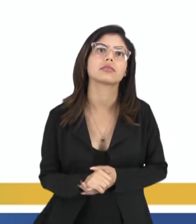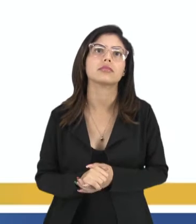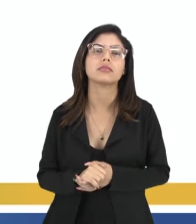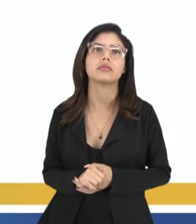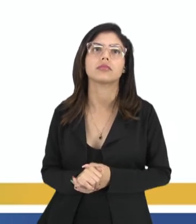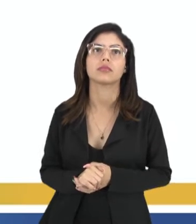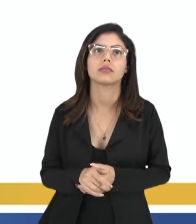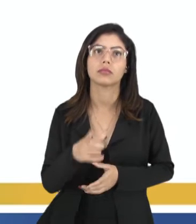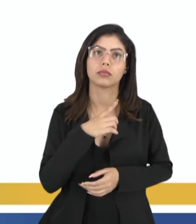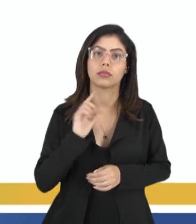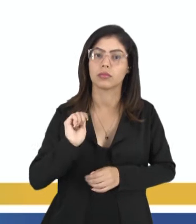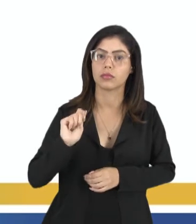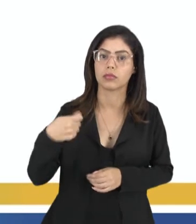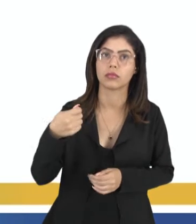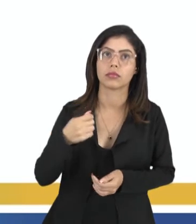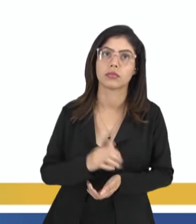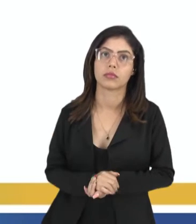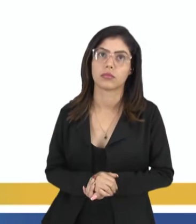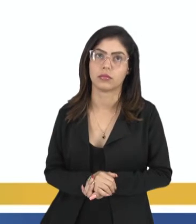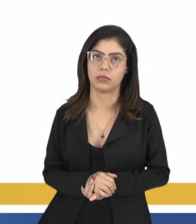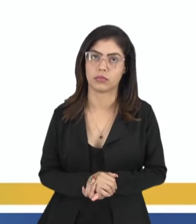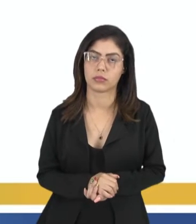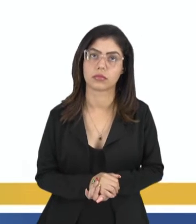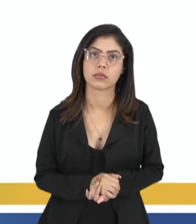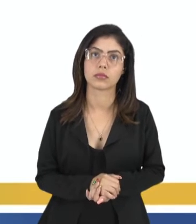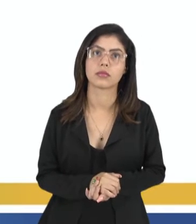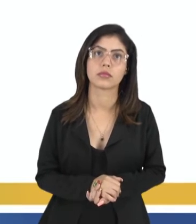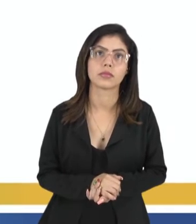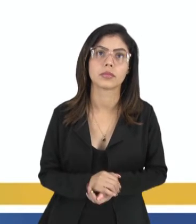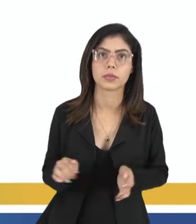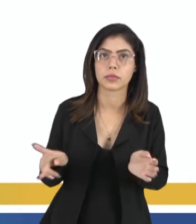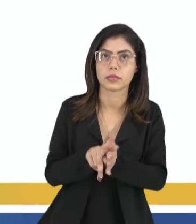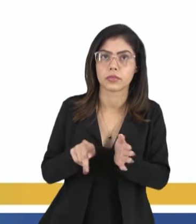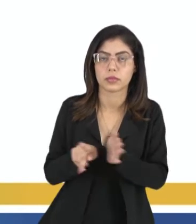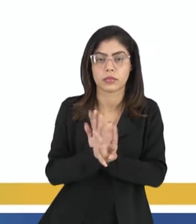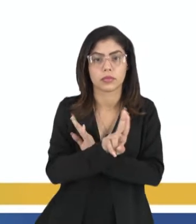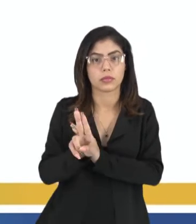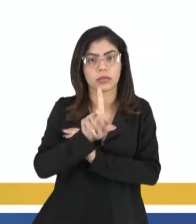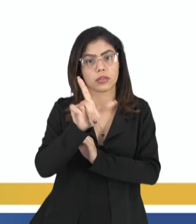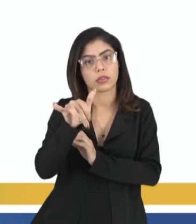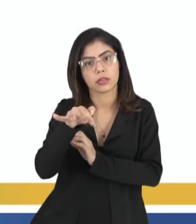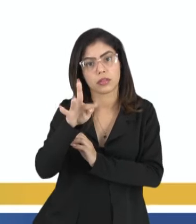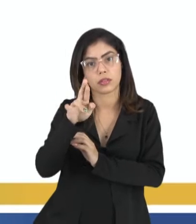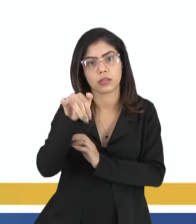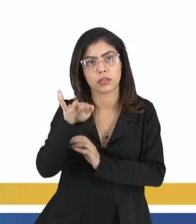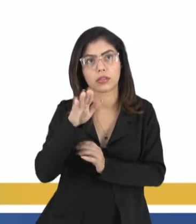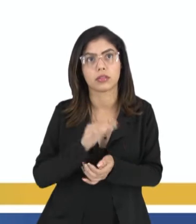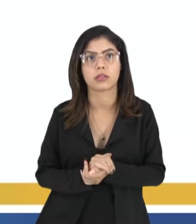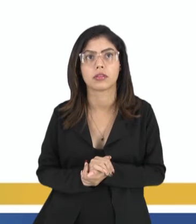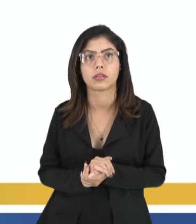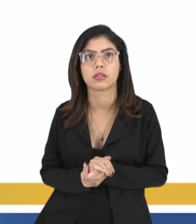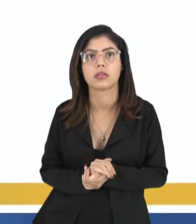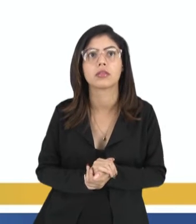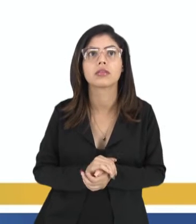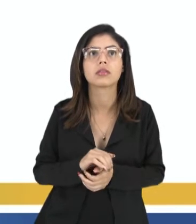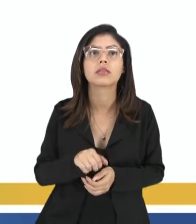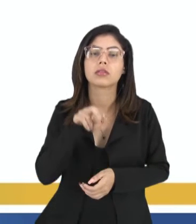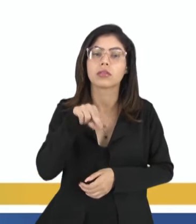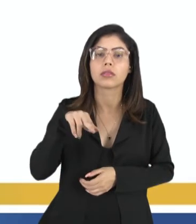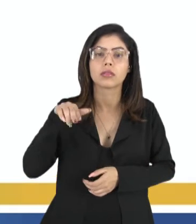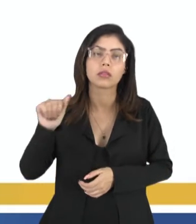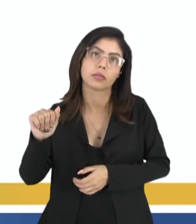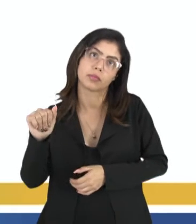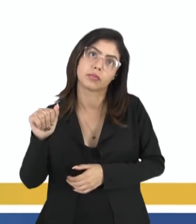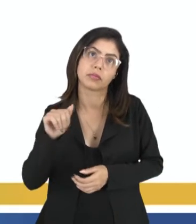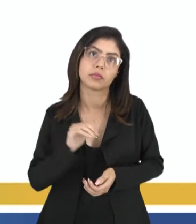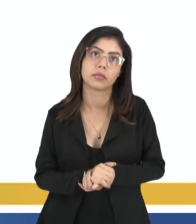temos o símbolo de elementos químicos que são derivados do seu nome em latim, que aí nós temos aqui o sódio, que aí ele